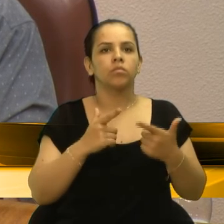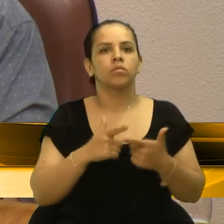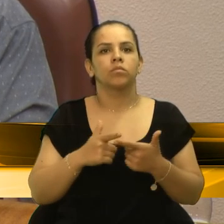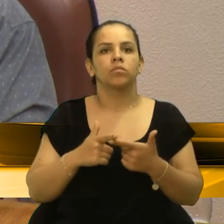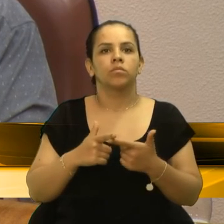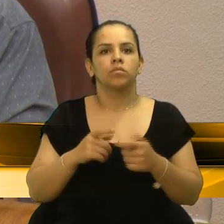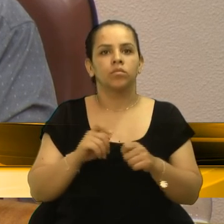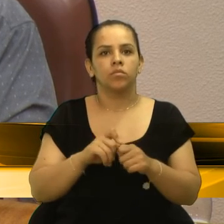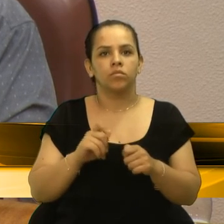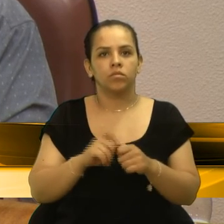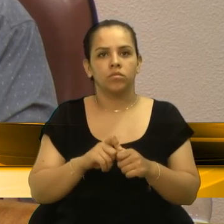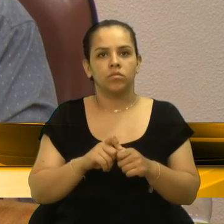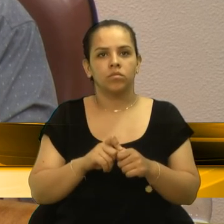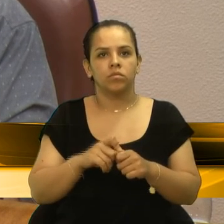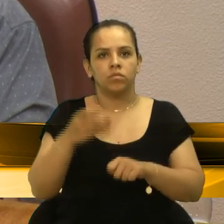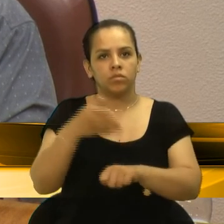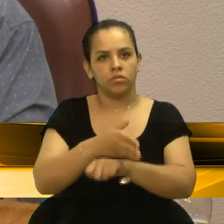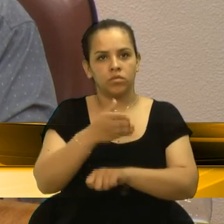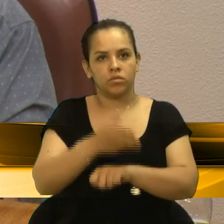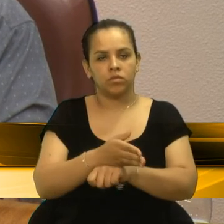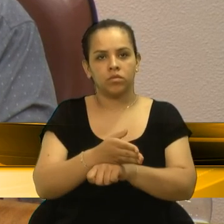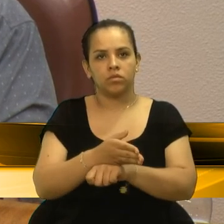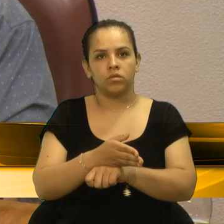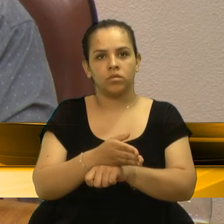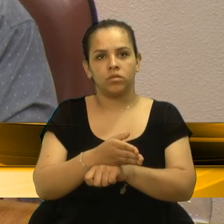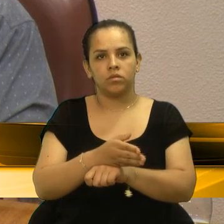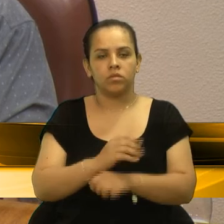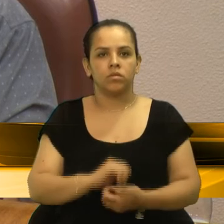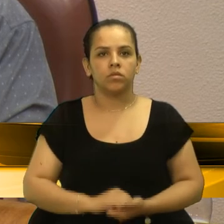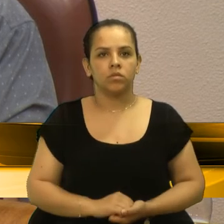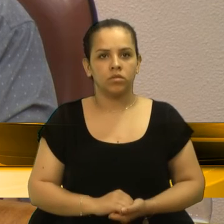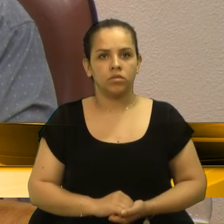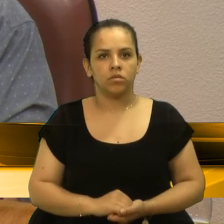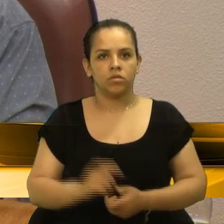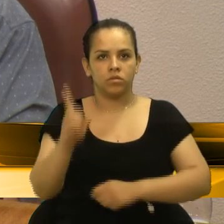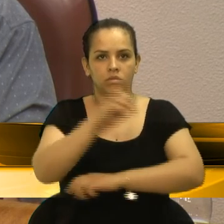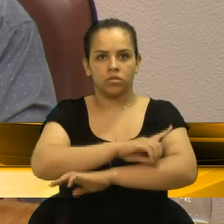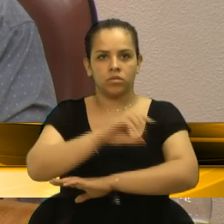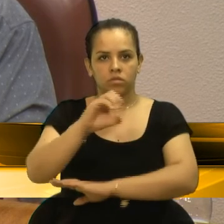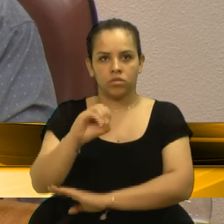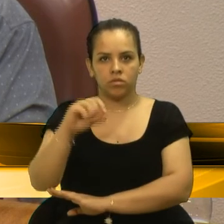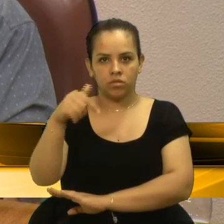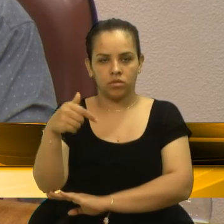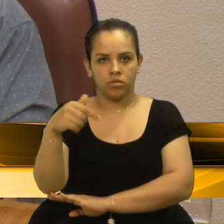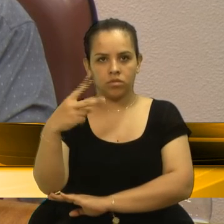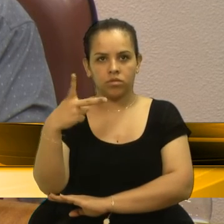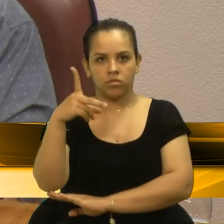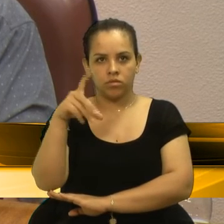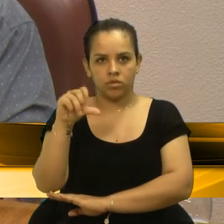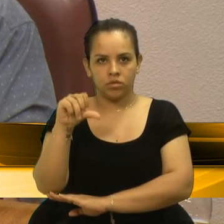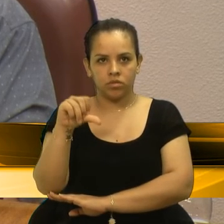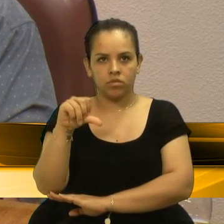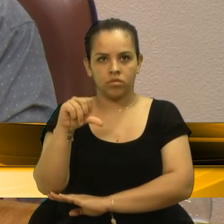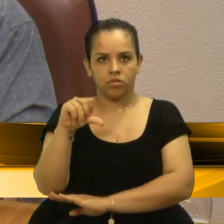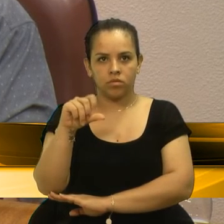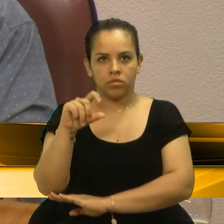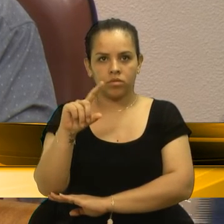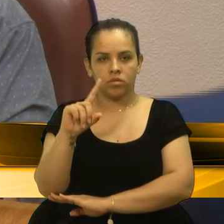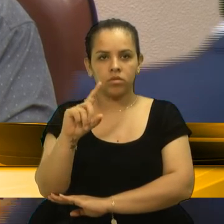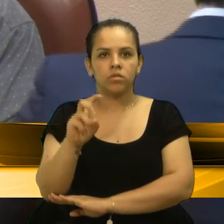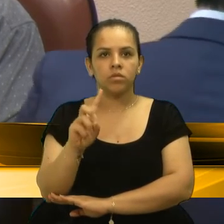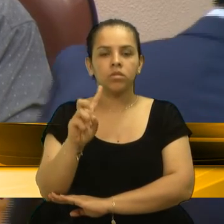execução da presente decisão, designo a dia 07/11/2019, às 17 horas, para